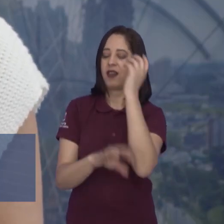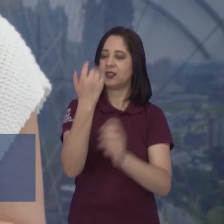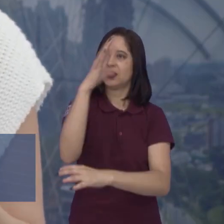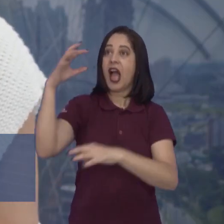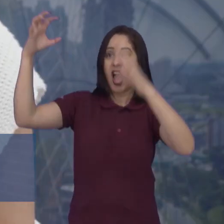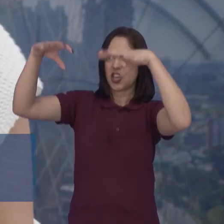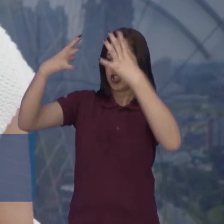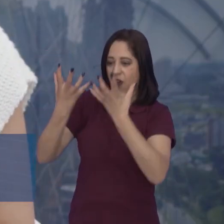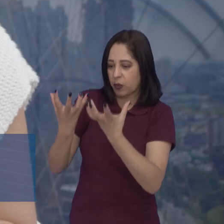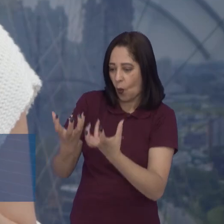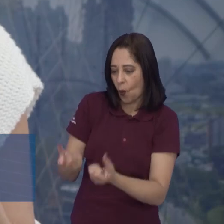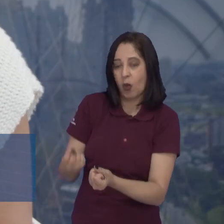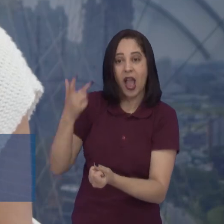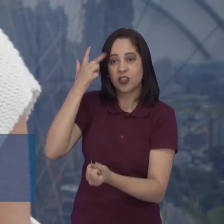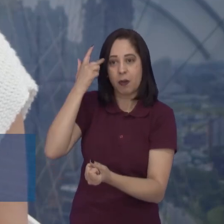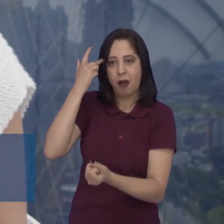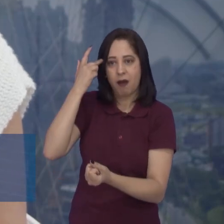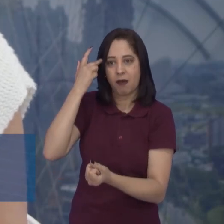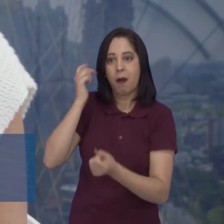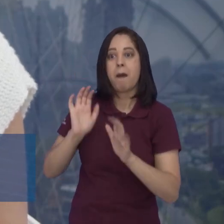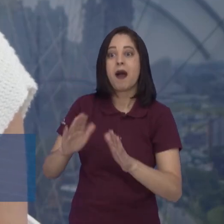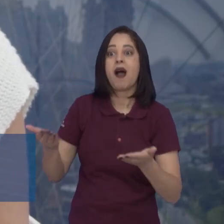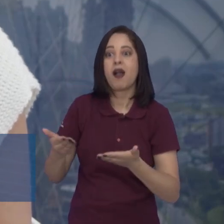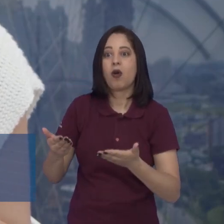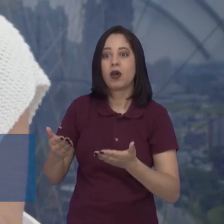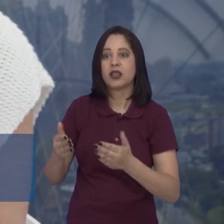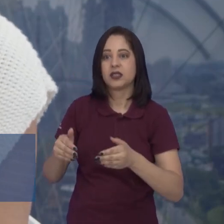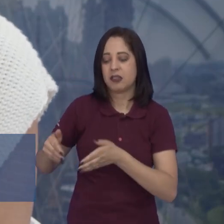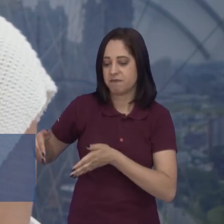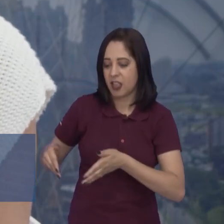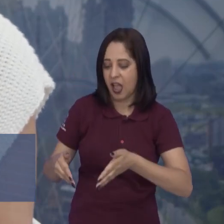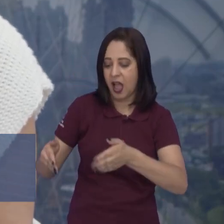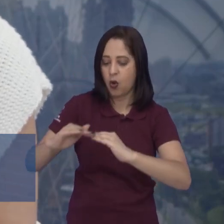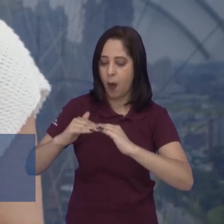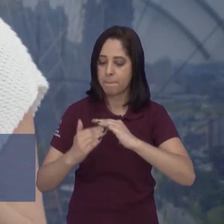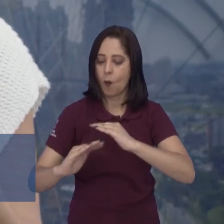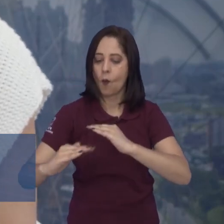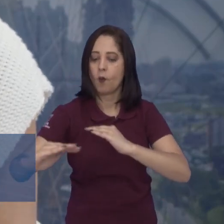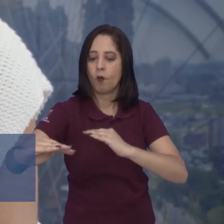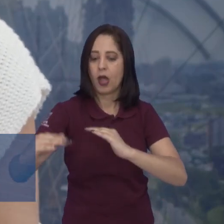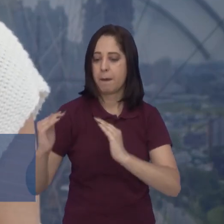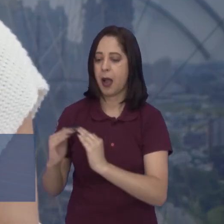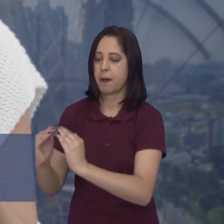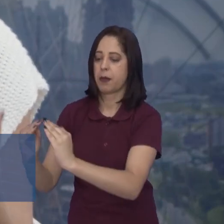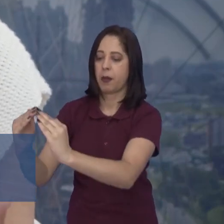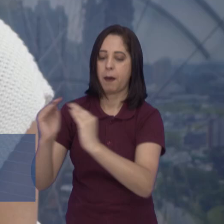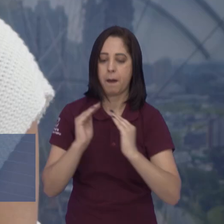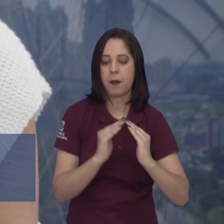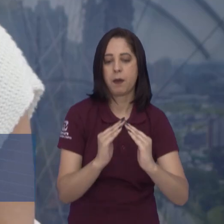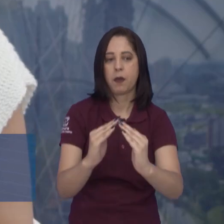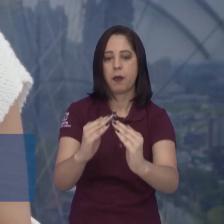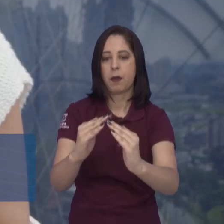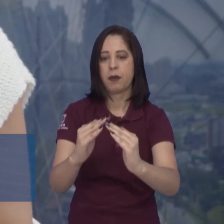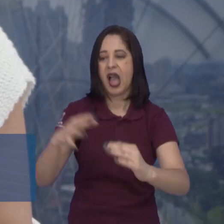absorvida, hoje com o concreto ali, por mais que tenham áreas verdes, que são tendência muito mais em bairros que são de classe média